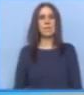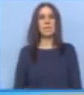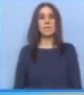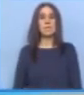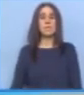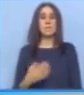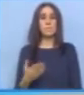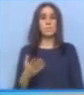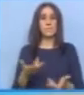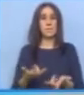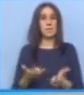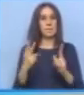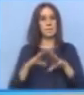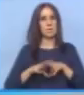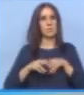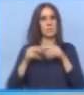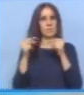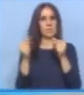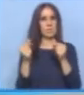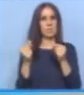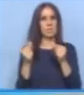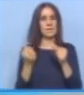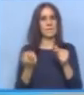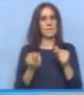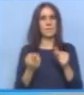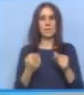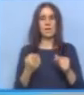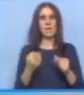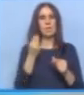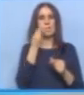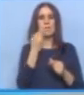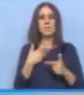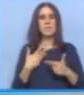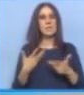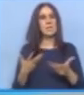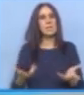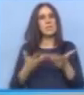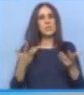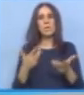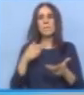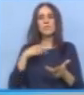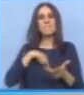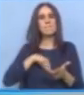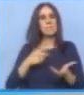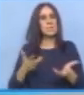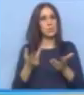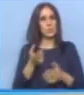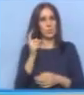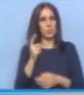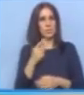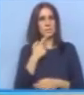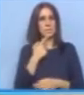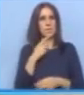depois esta liberdade de espírito, que é ser ligeiro, sem ligeireza, não é? De perceber que o